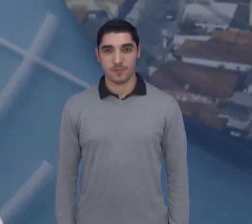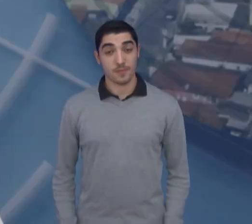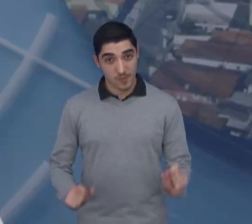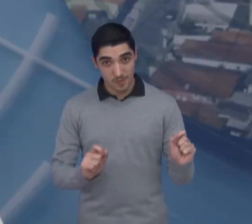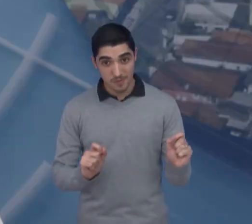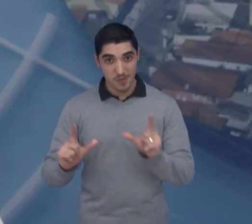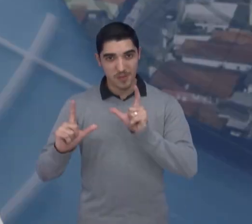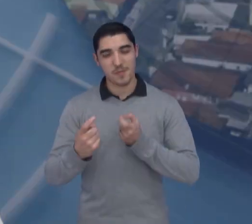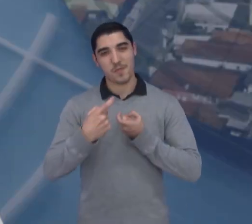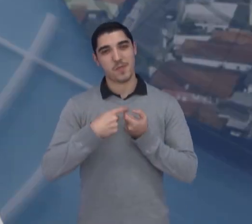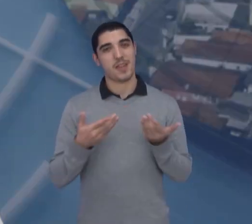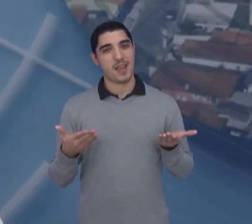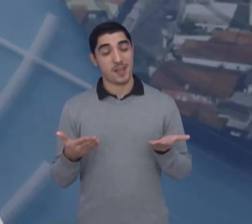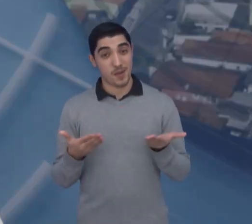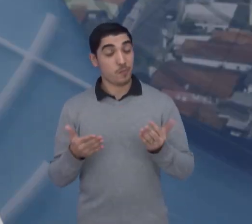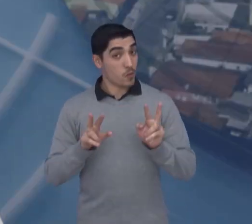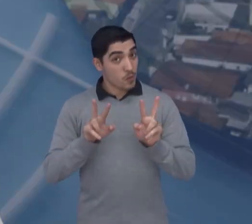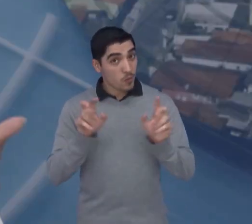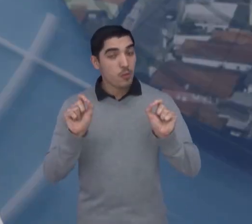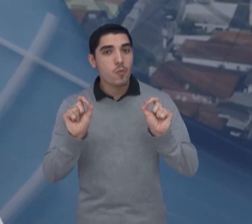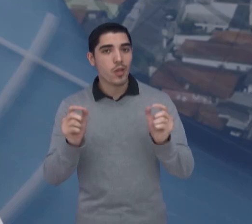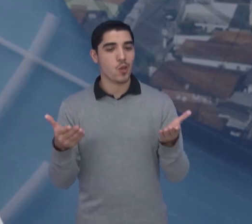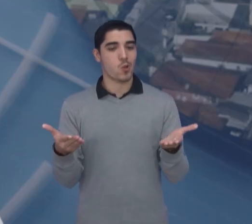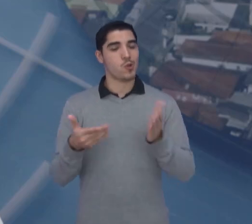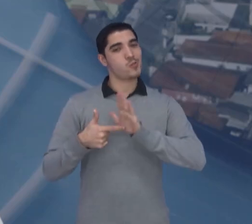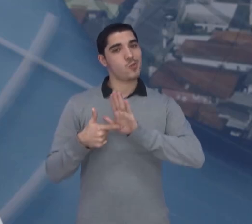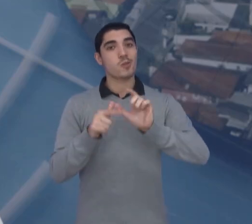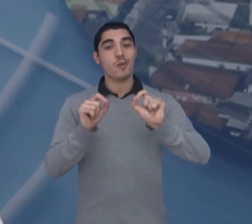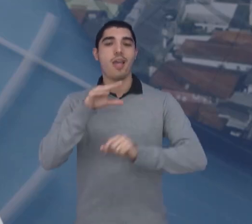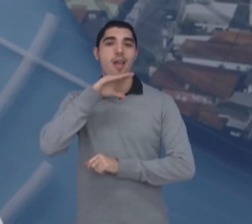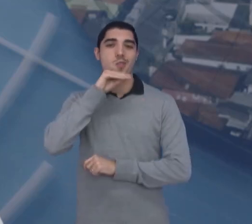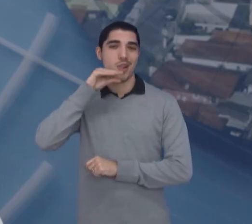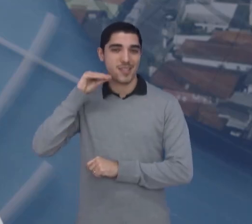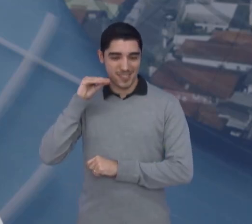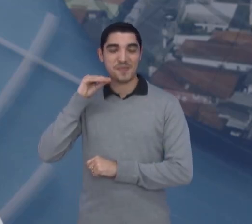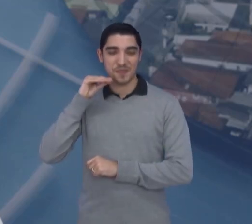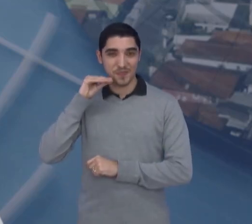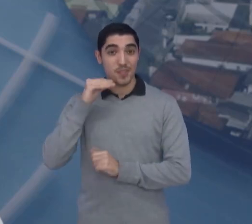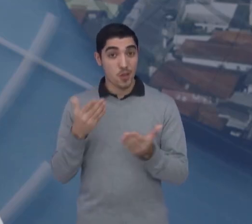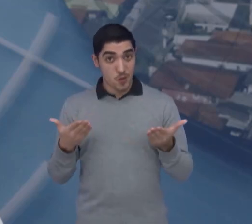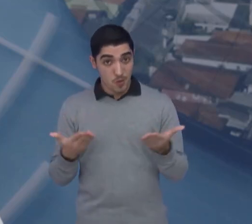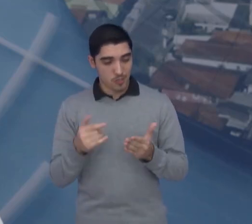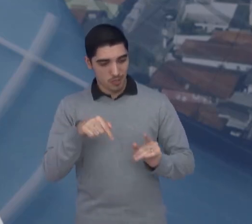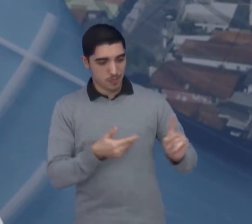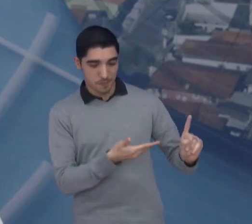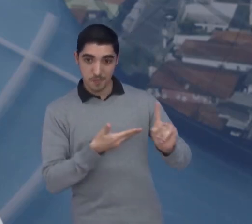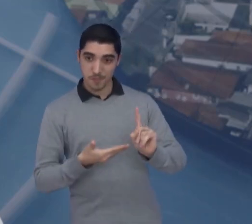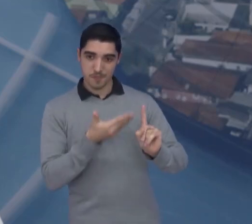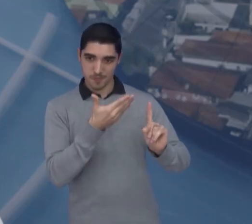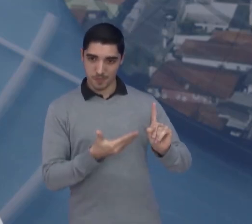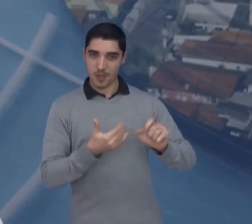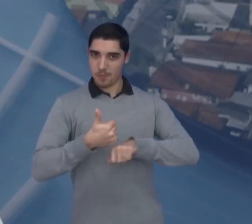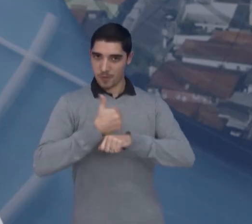De volta com Diálogos, o tema que estamos debatendo hoje é a adolescência E aqui comigo no estúdio está o